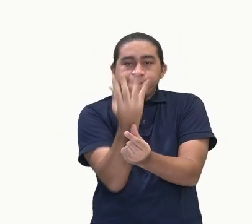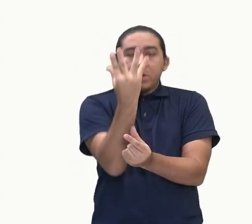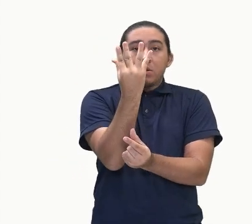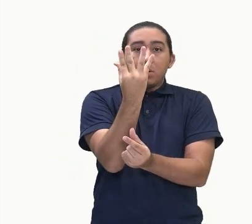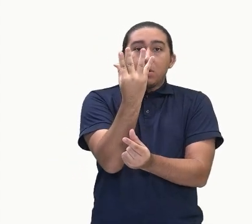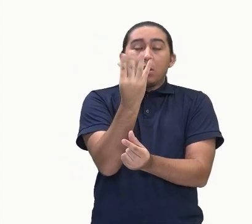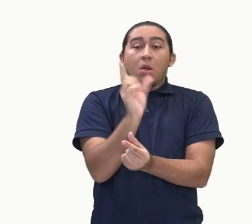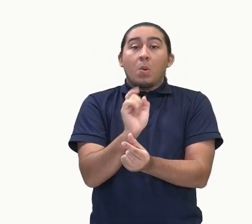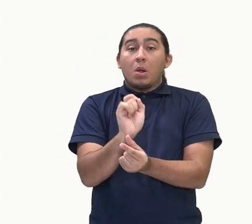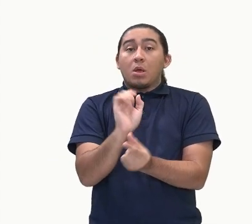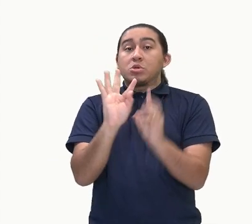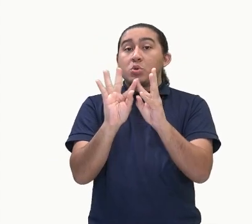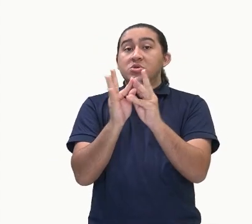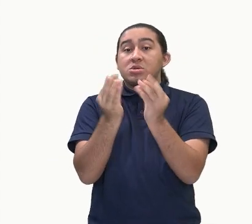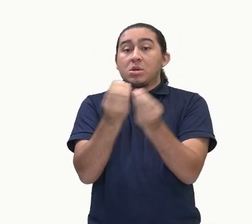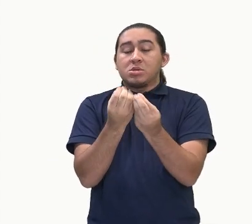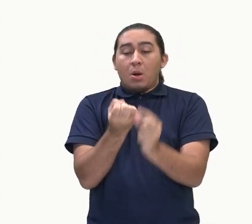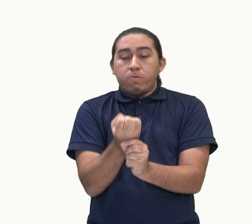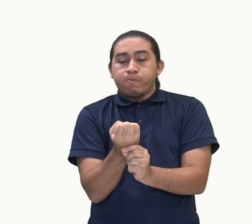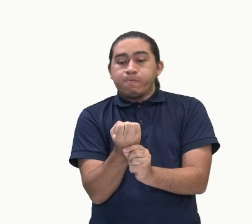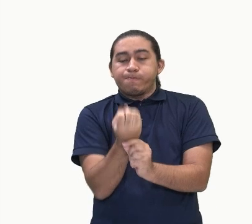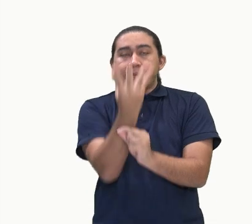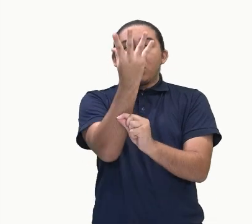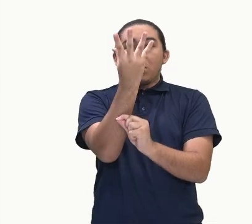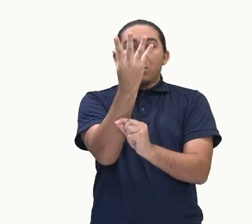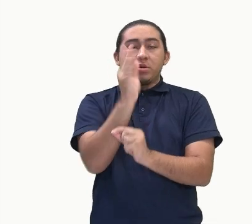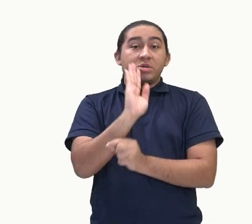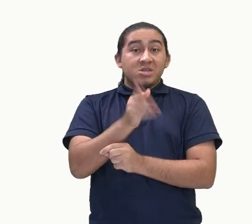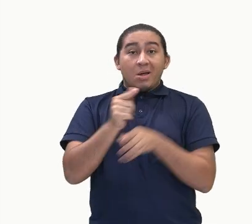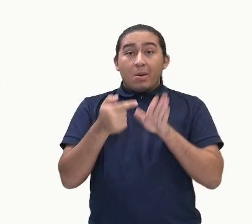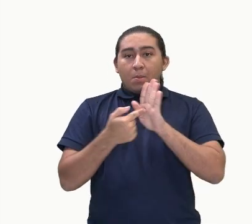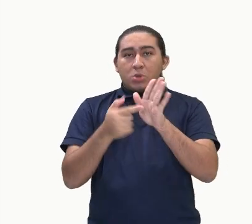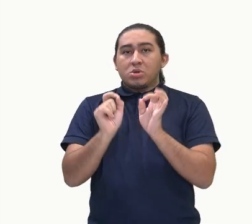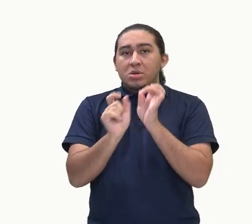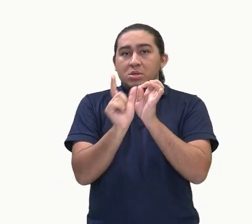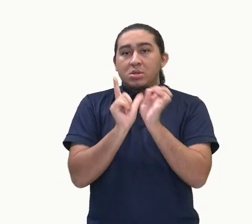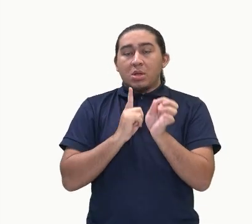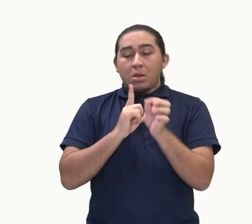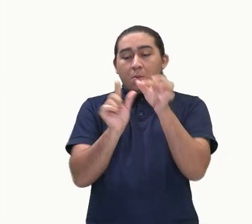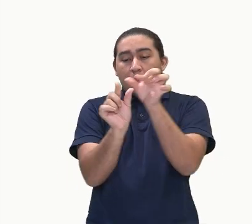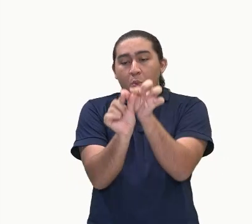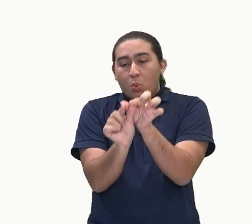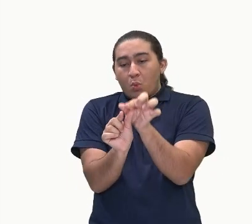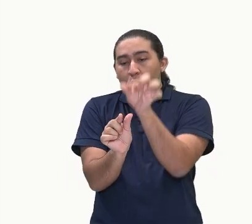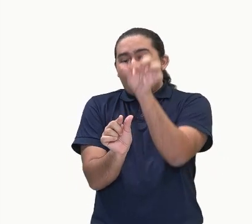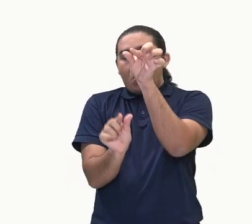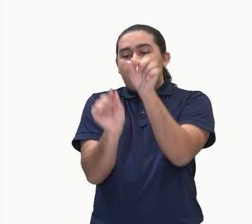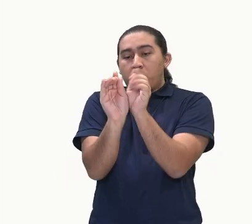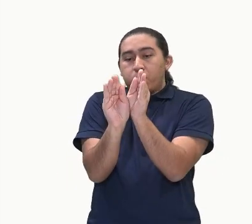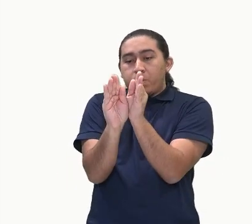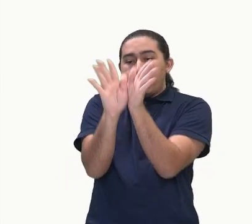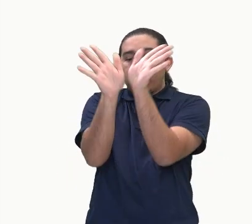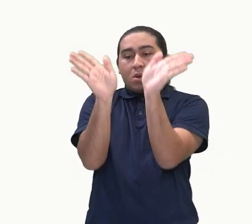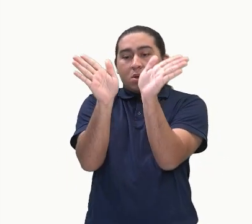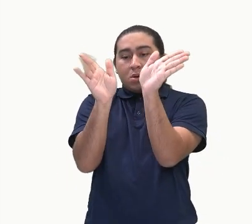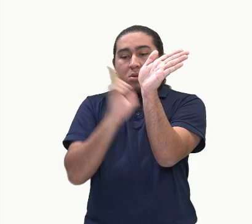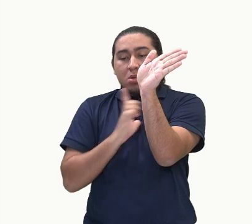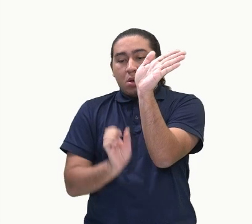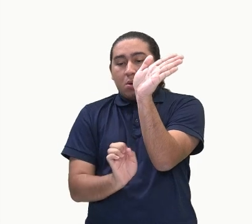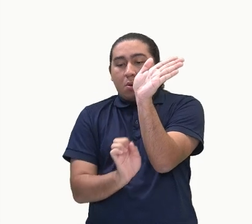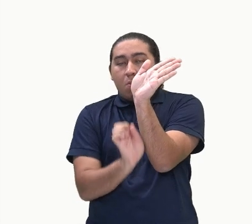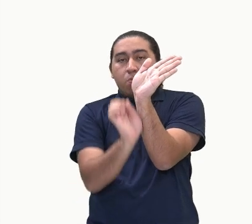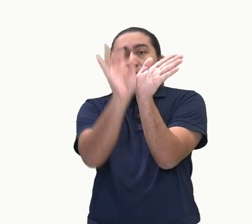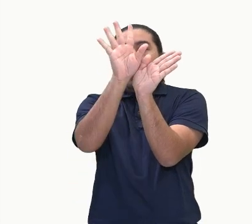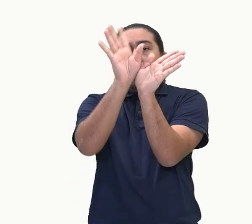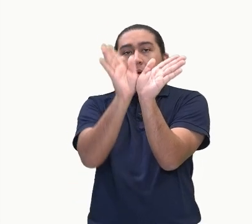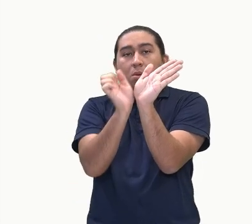bom? Então, nesse caso, ela já apresenta o ducto que vai fazer o lançamento